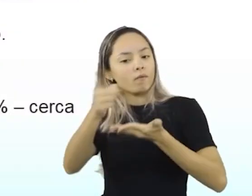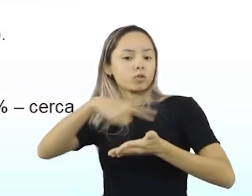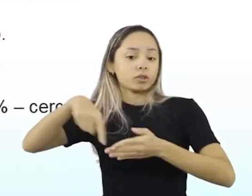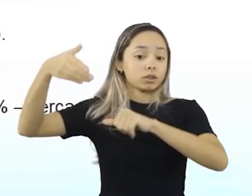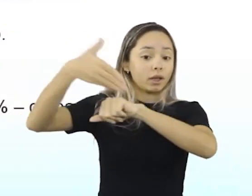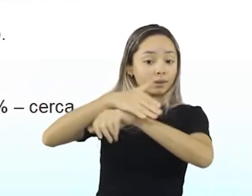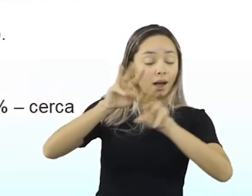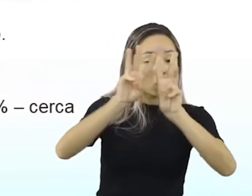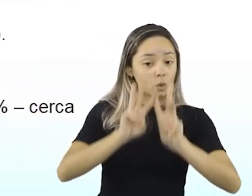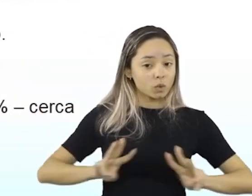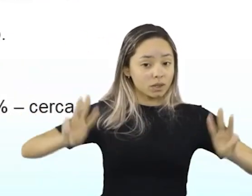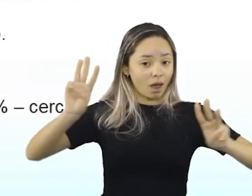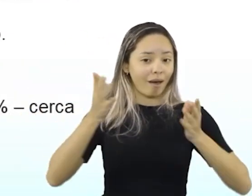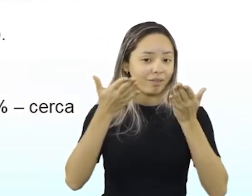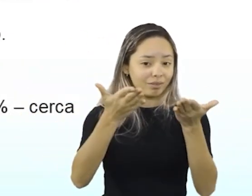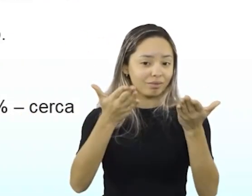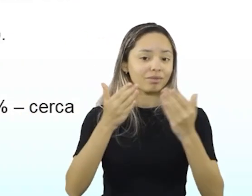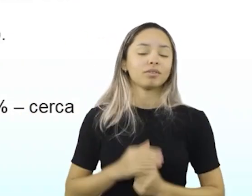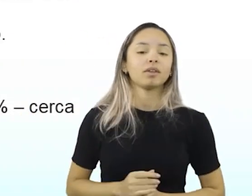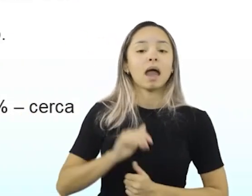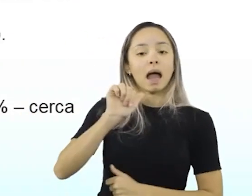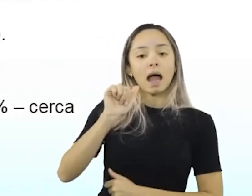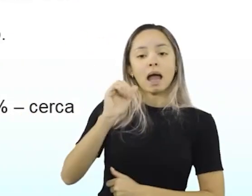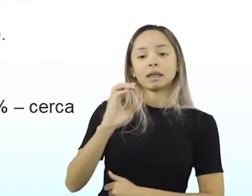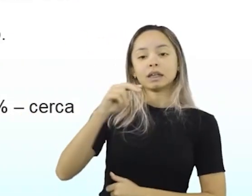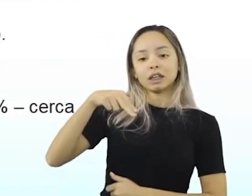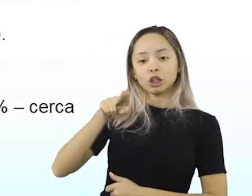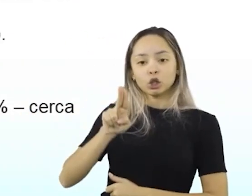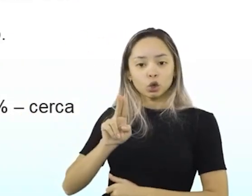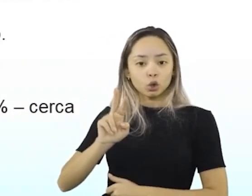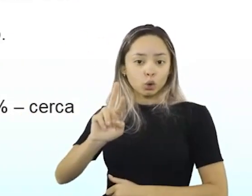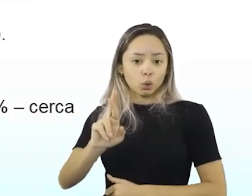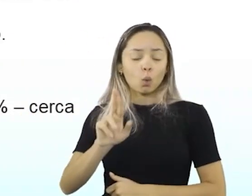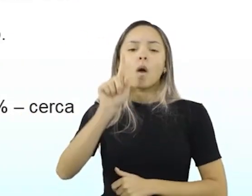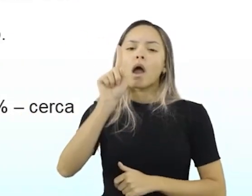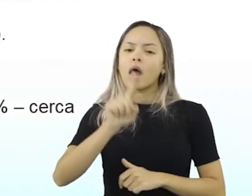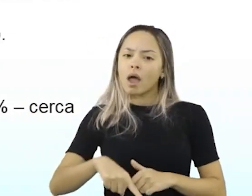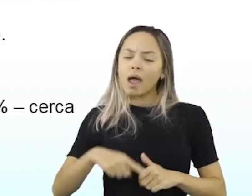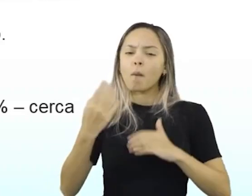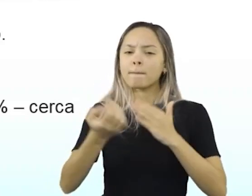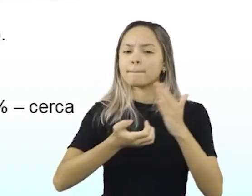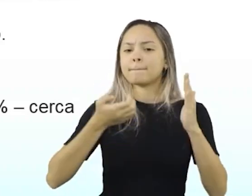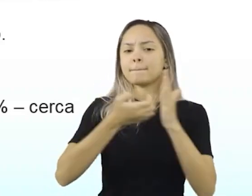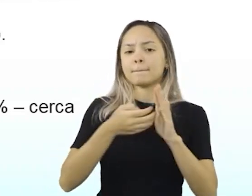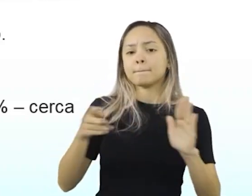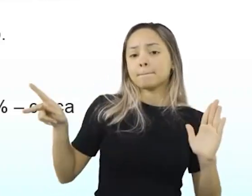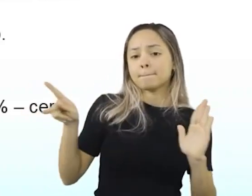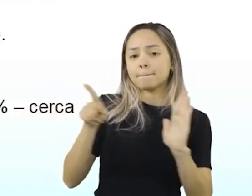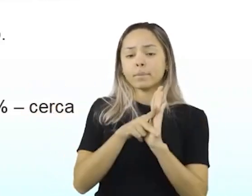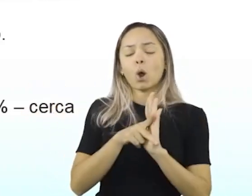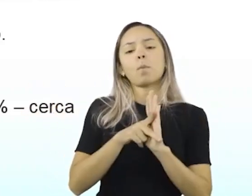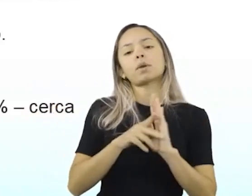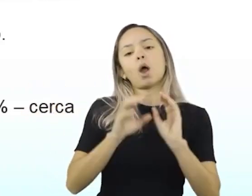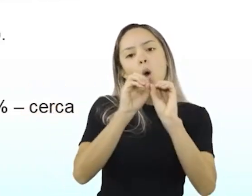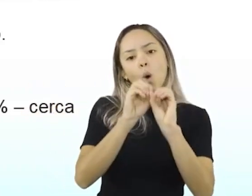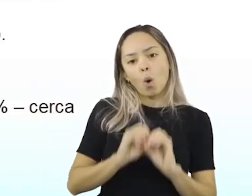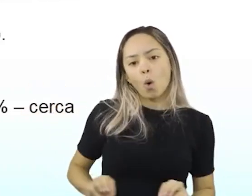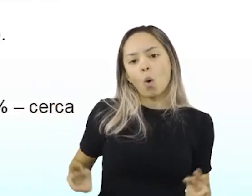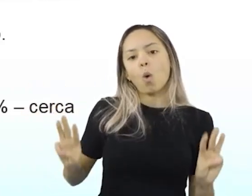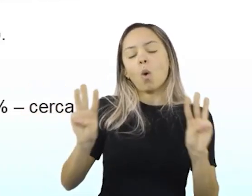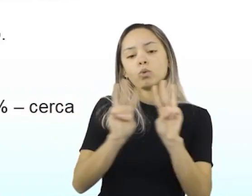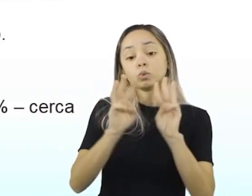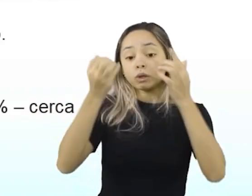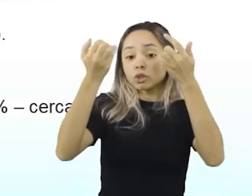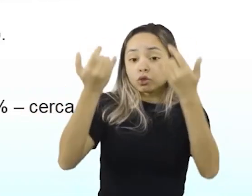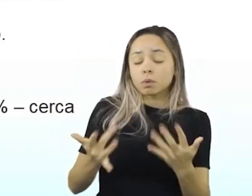Alto Comissariado das Nações Unidas para Refugiados, é uma agência da ONU, para a gente refletir sobre